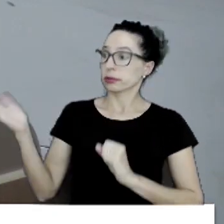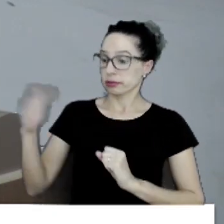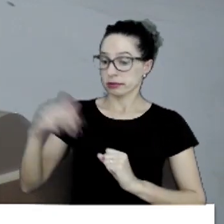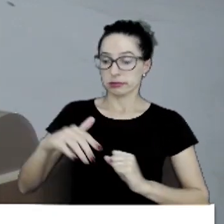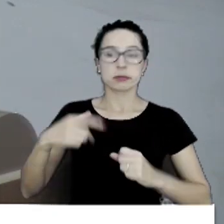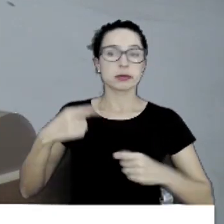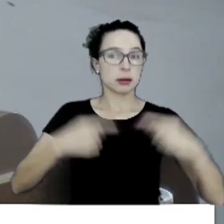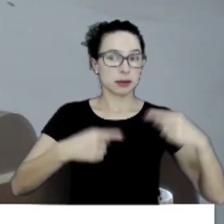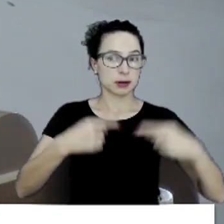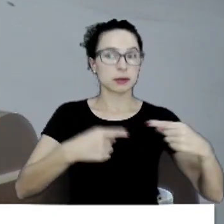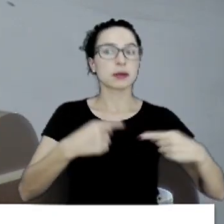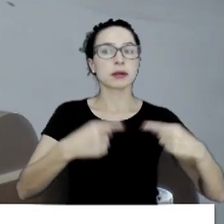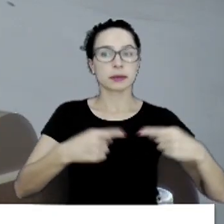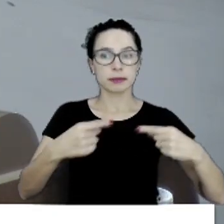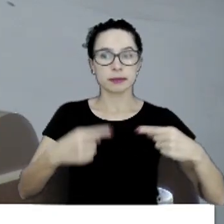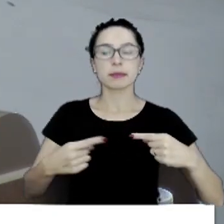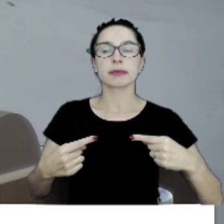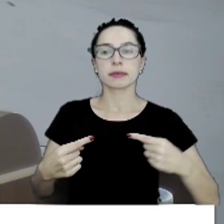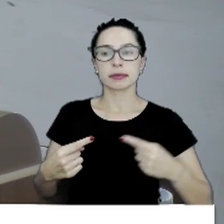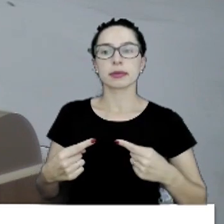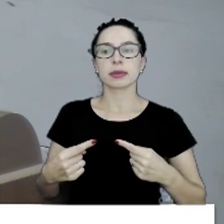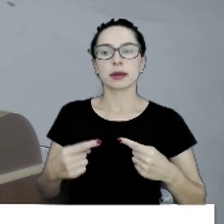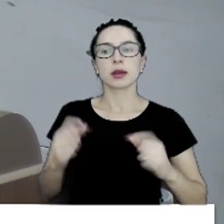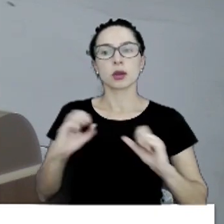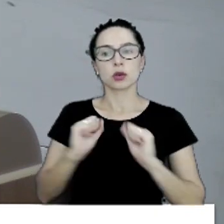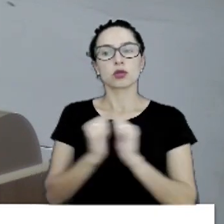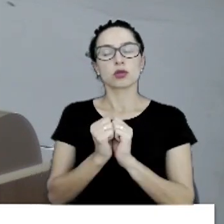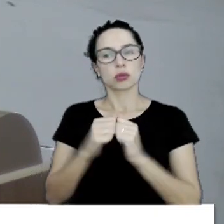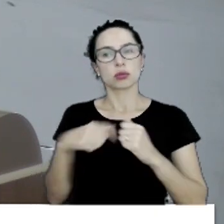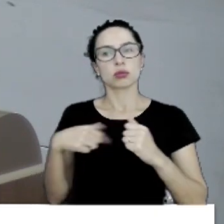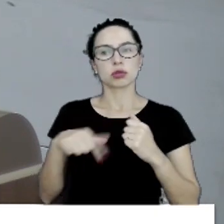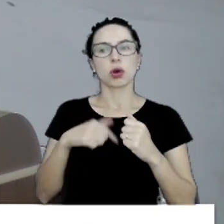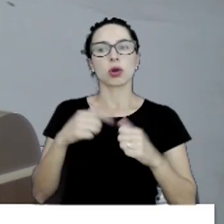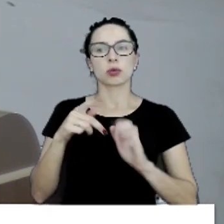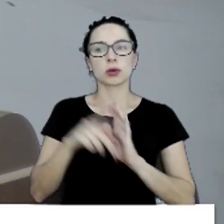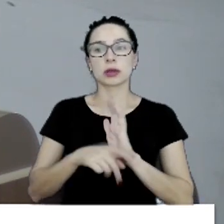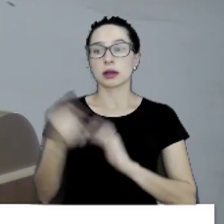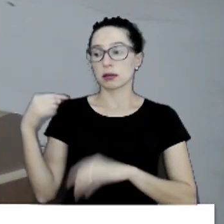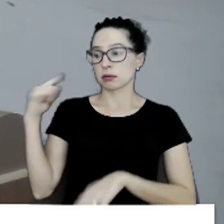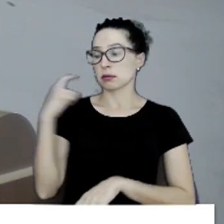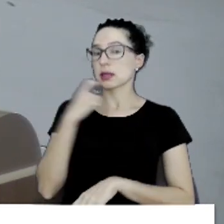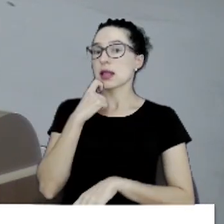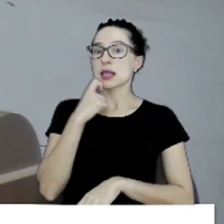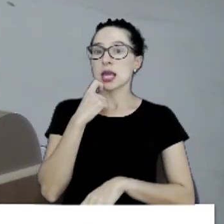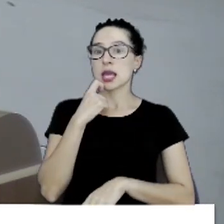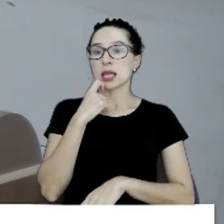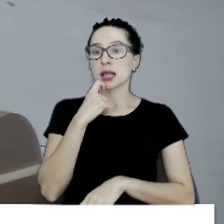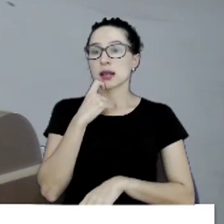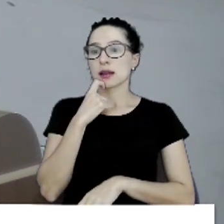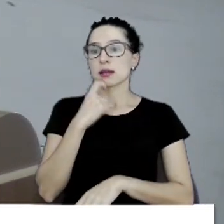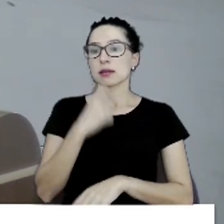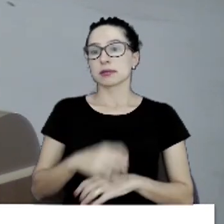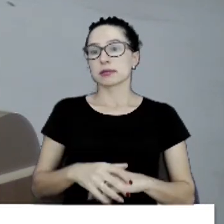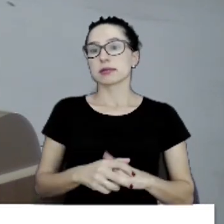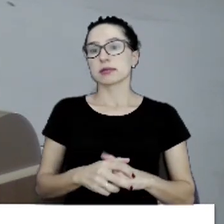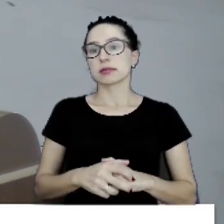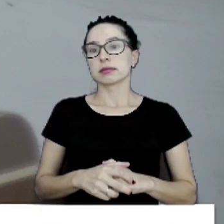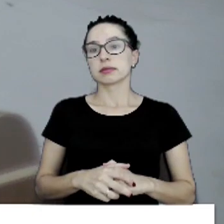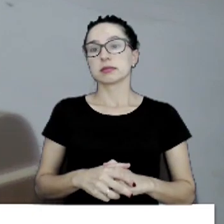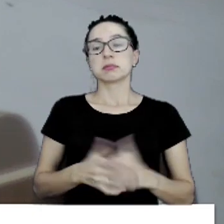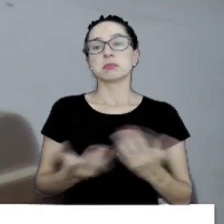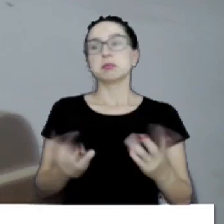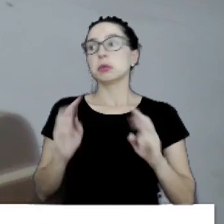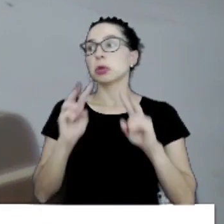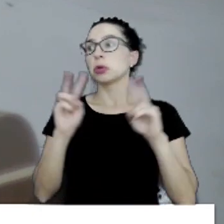debatido com a gente esse projeto na sexta-feira, e sobre o argumento de que